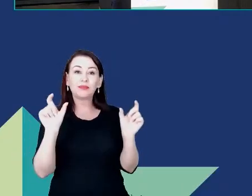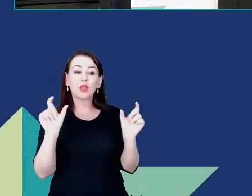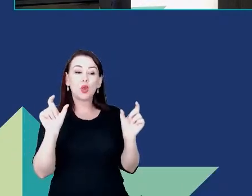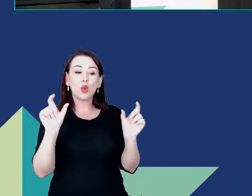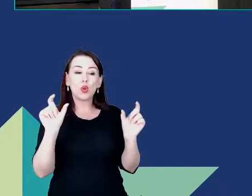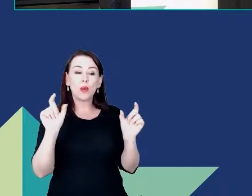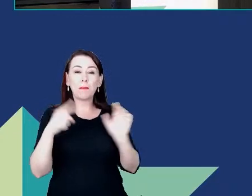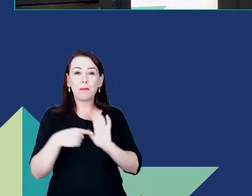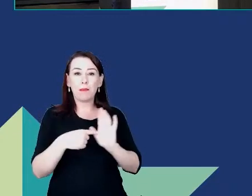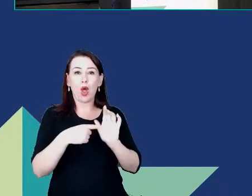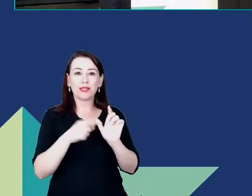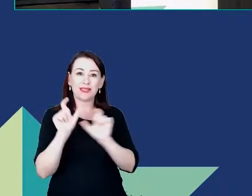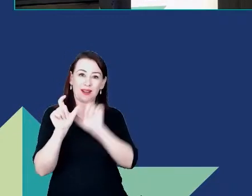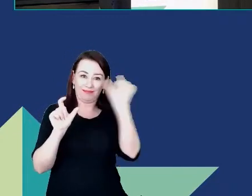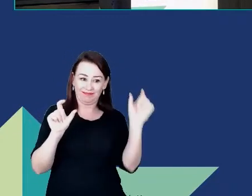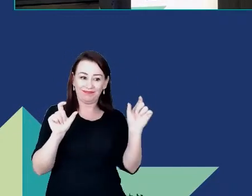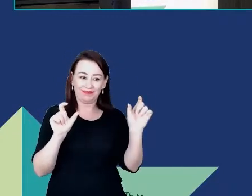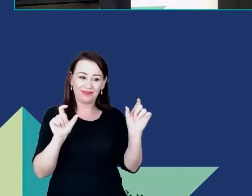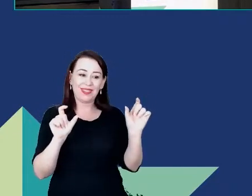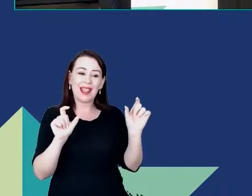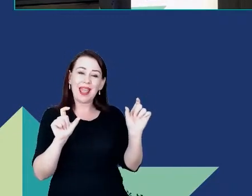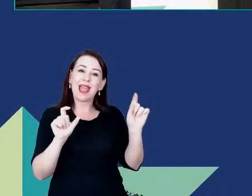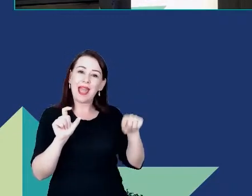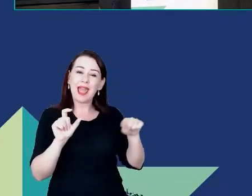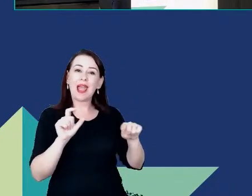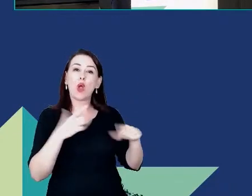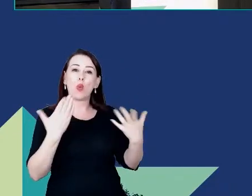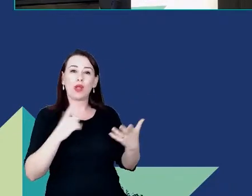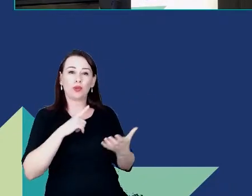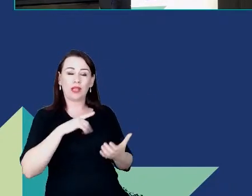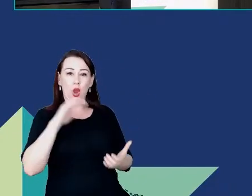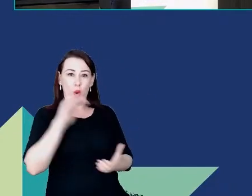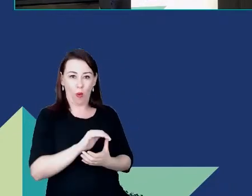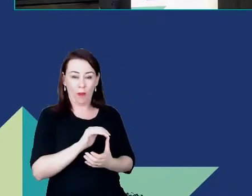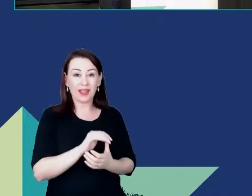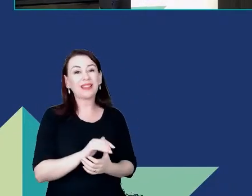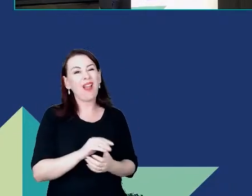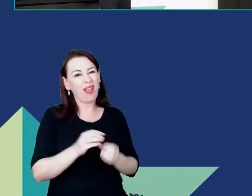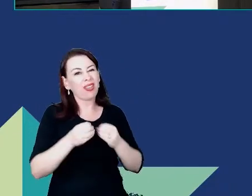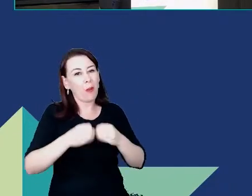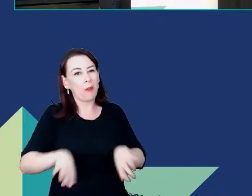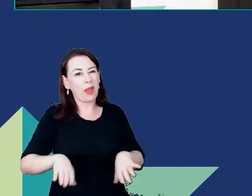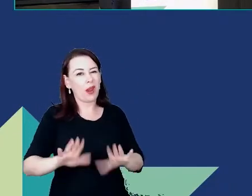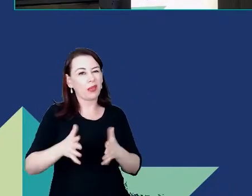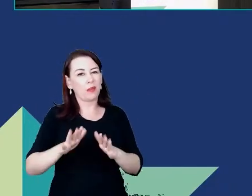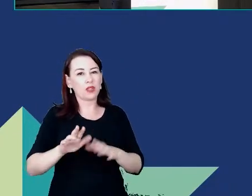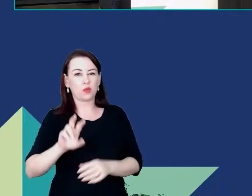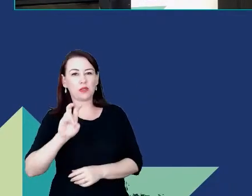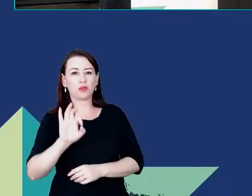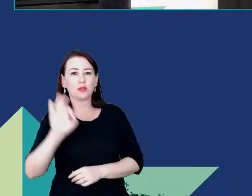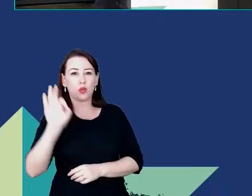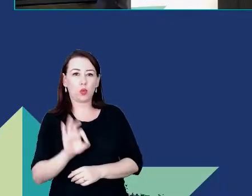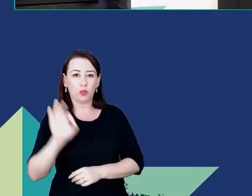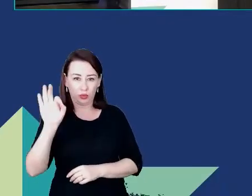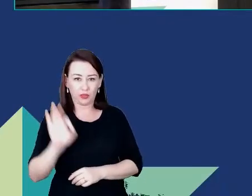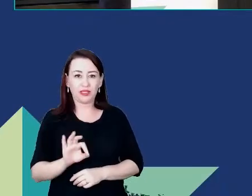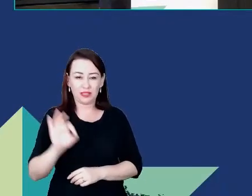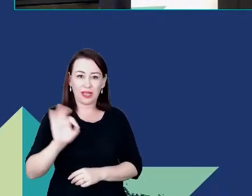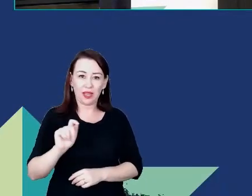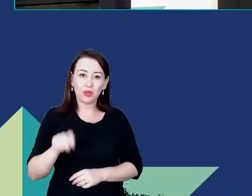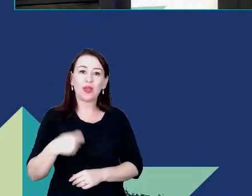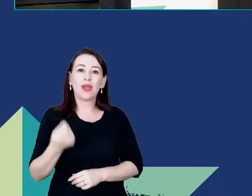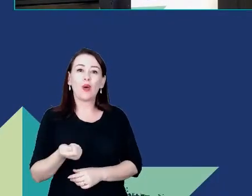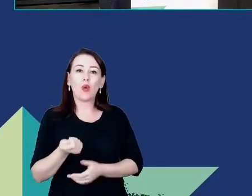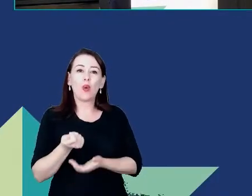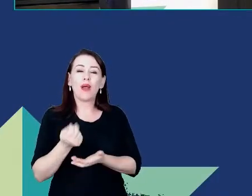dessas curvas de compactação. Né. Então, a gente tem uma perda aí de eficiência de densificação em torno de 5%, né, levando aí a índice de vazios